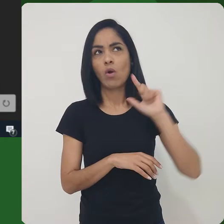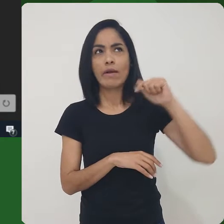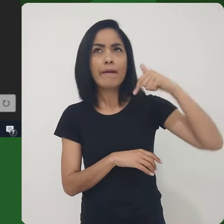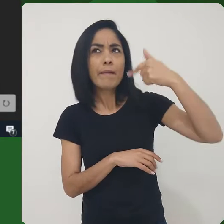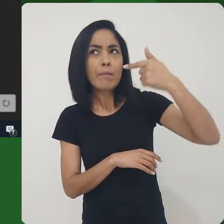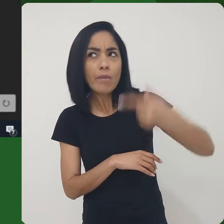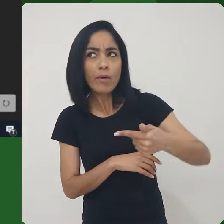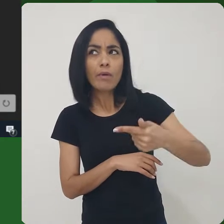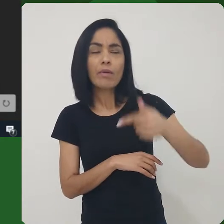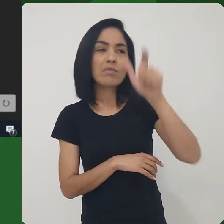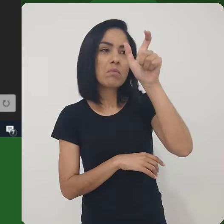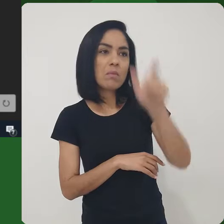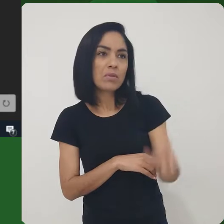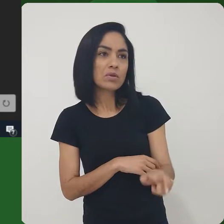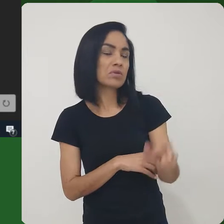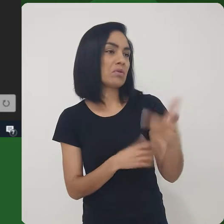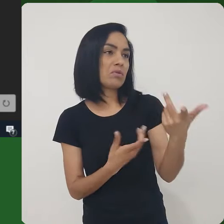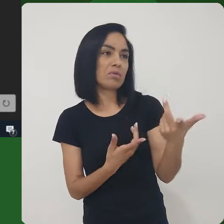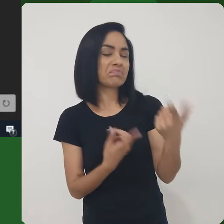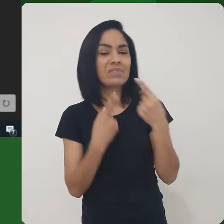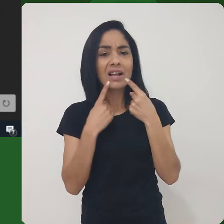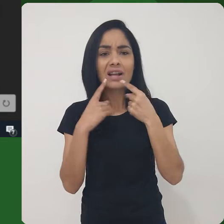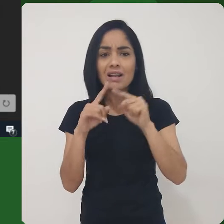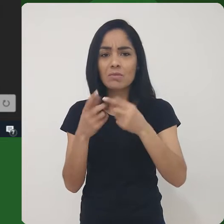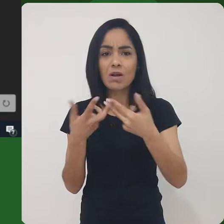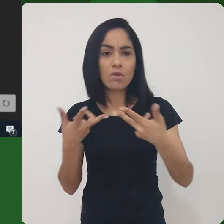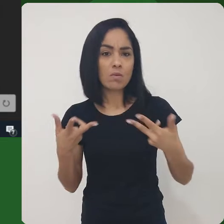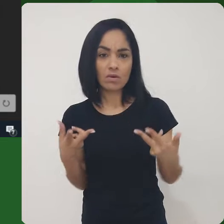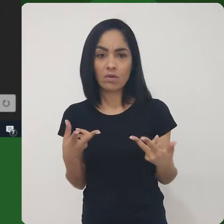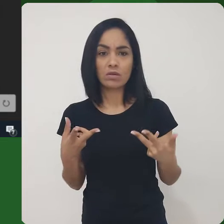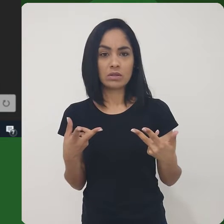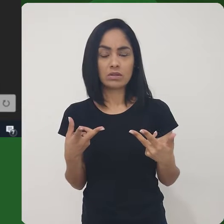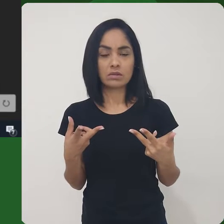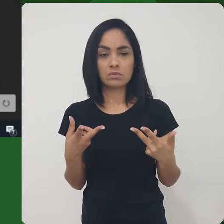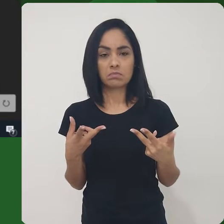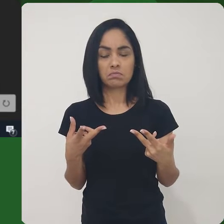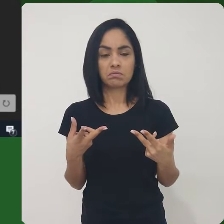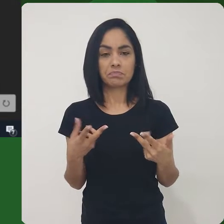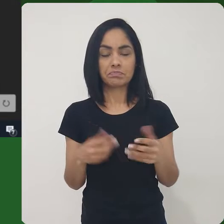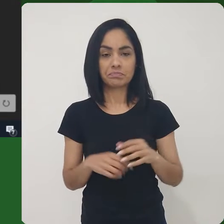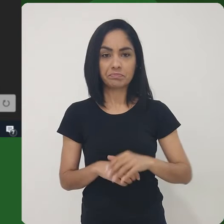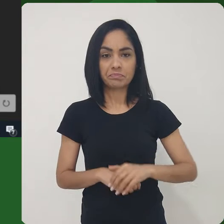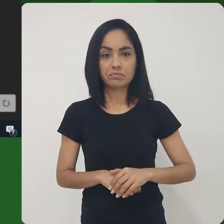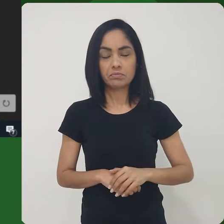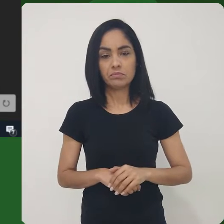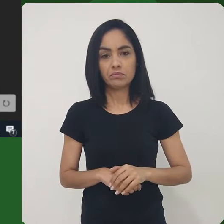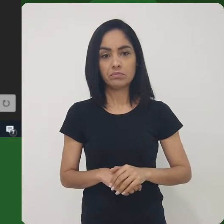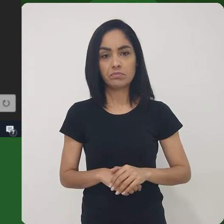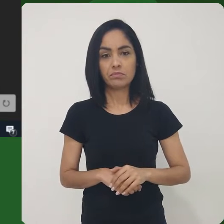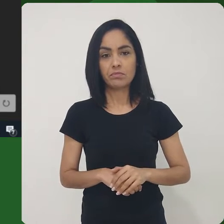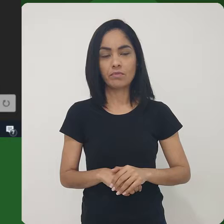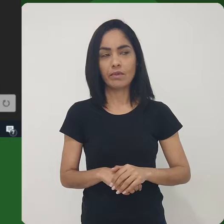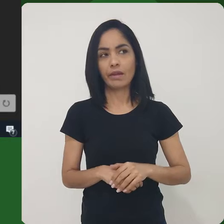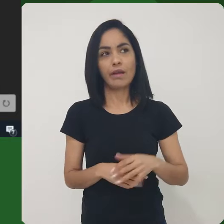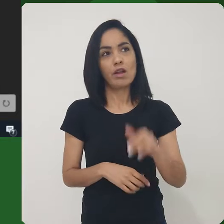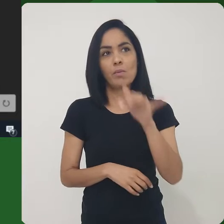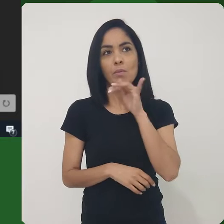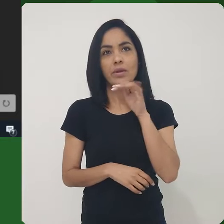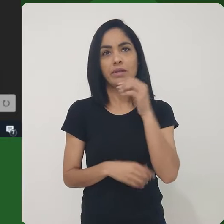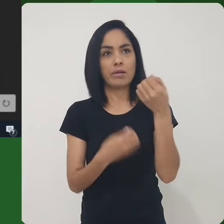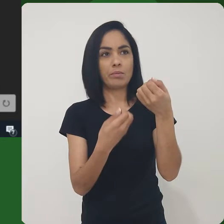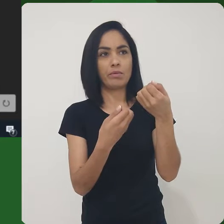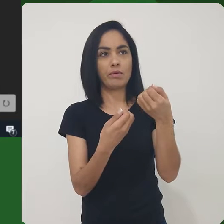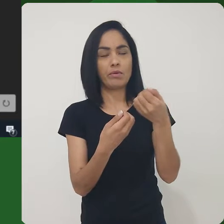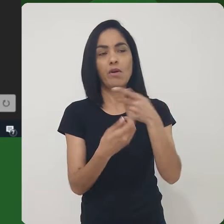tempo posterior, alegue, né, que determinadas posições não foram